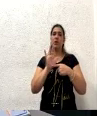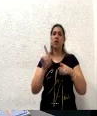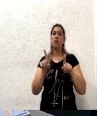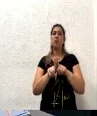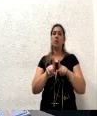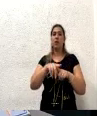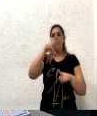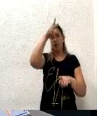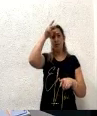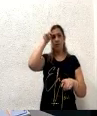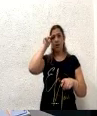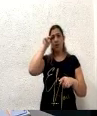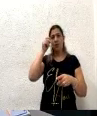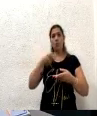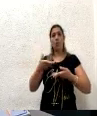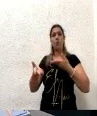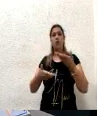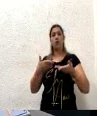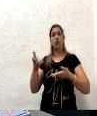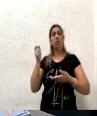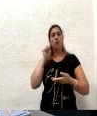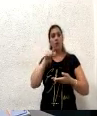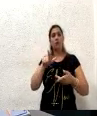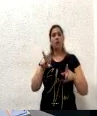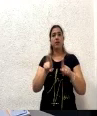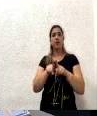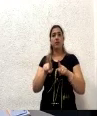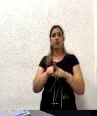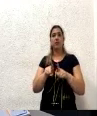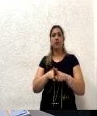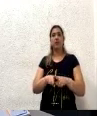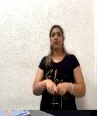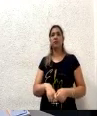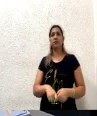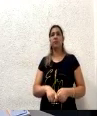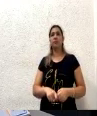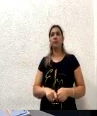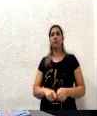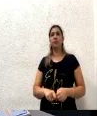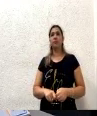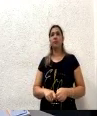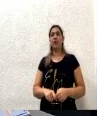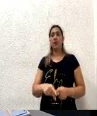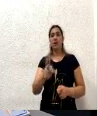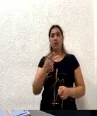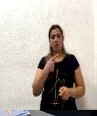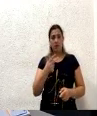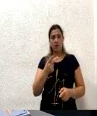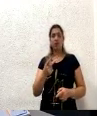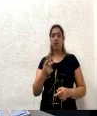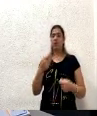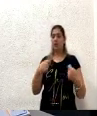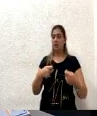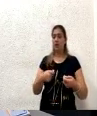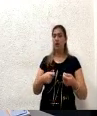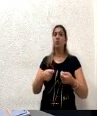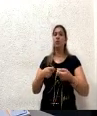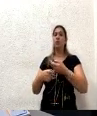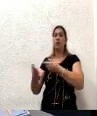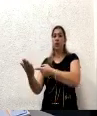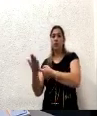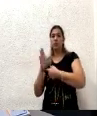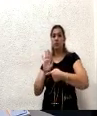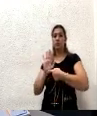conquista. E eu falo que muitas vezes a gente tem que ter esse caminho, né? Essa via de mão dupla.